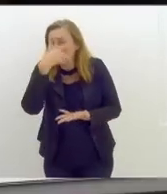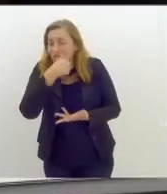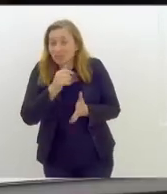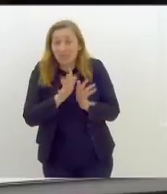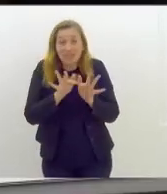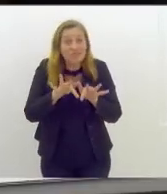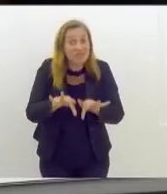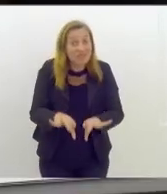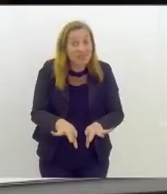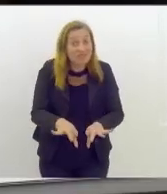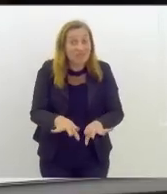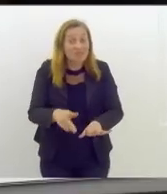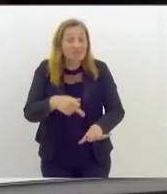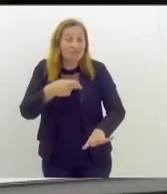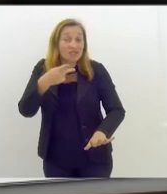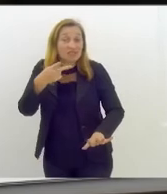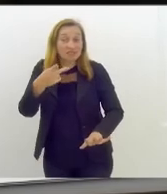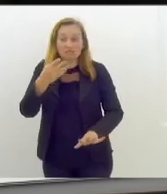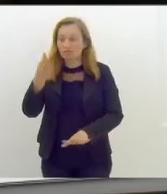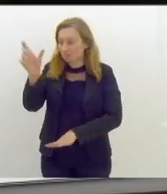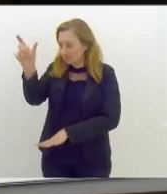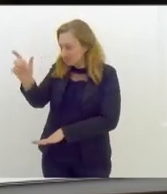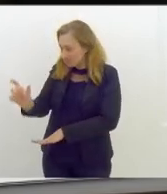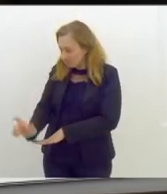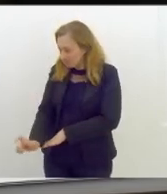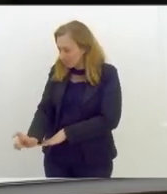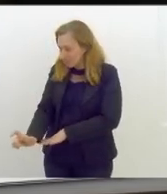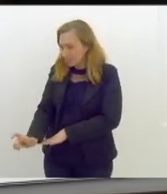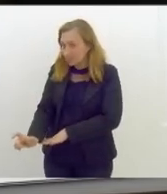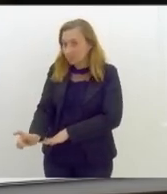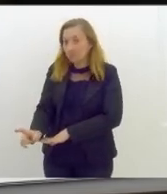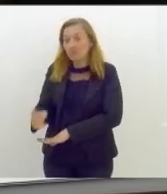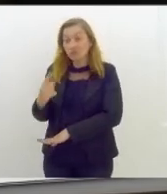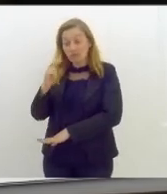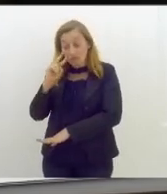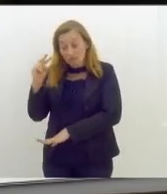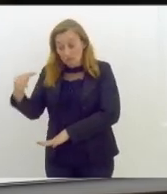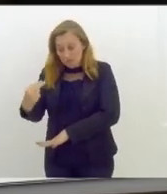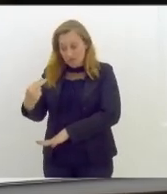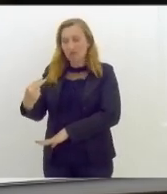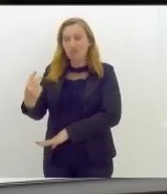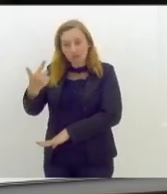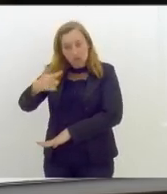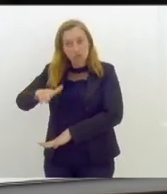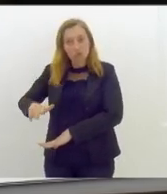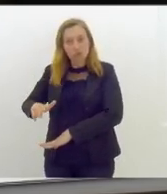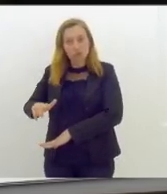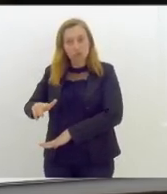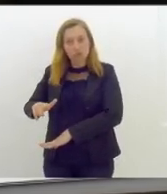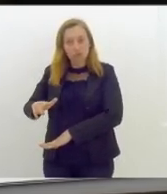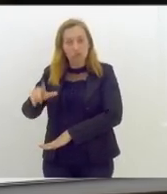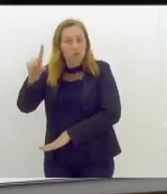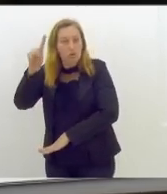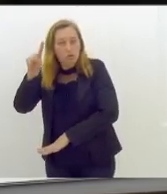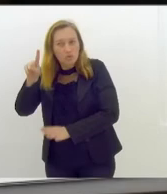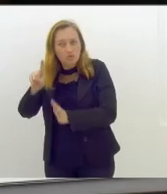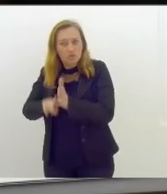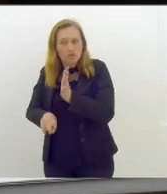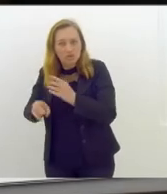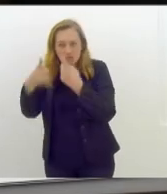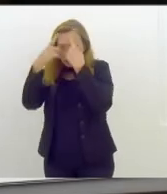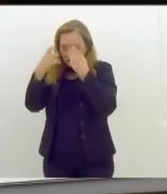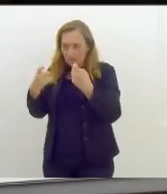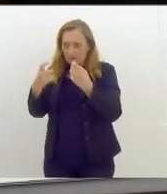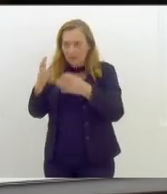finaliza dizendo ao homem: olha-me de novo, com menos altivez e